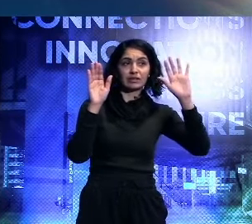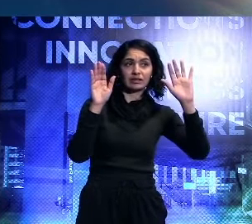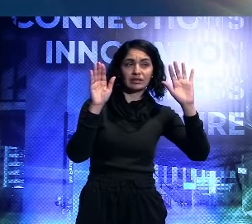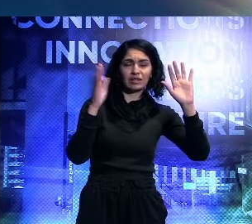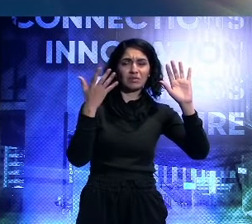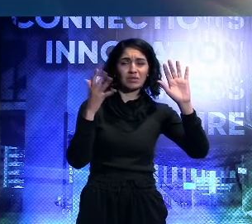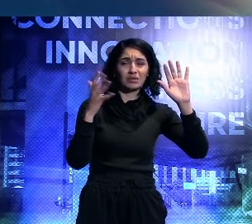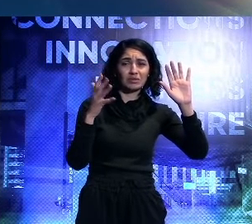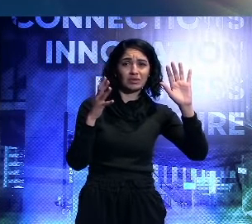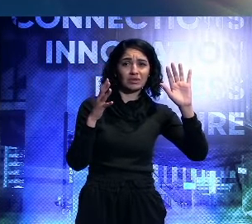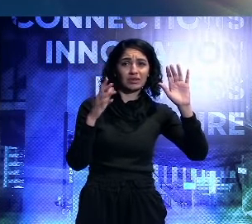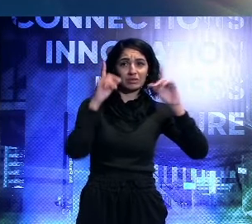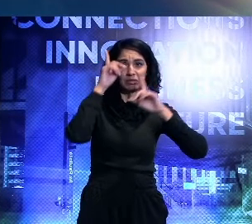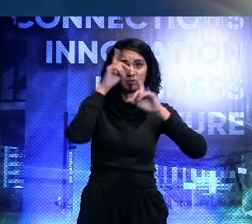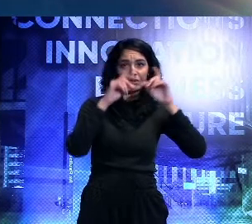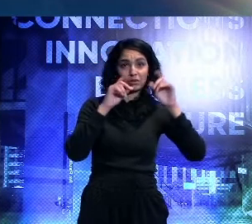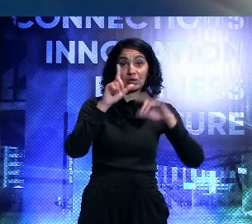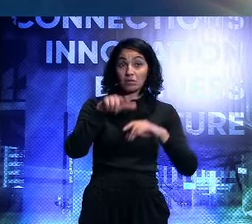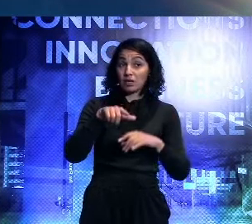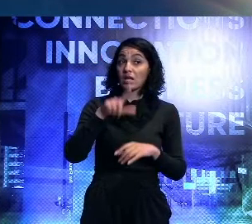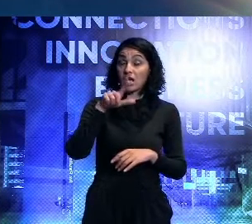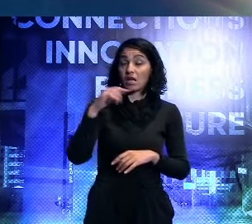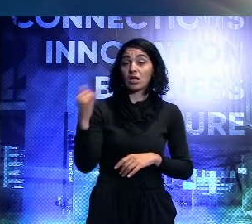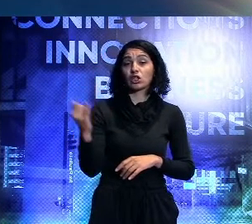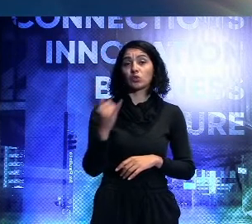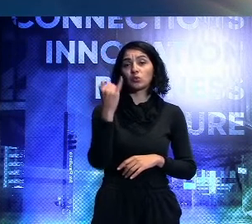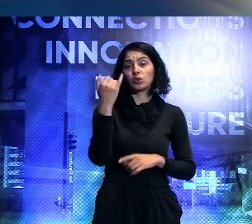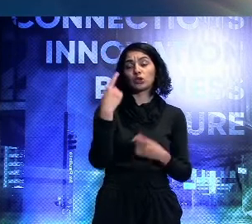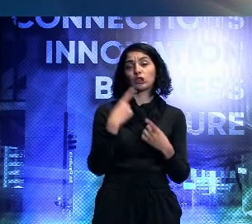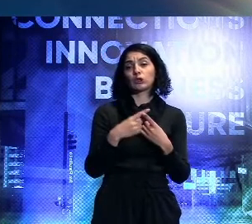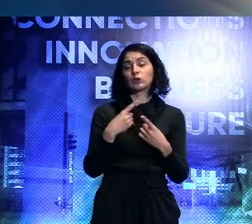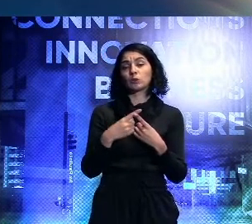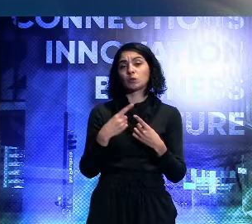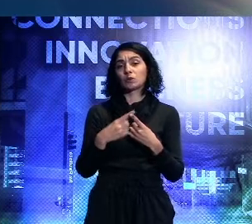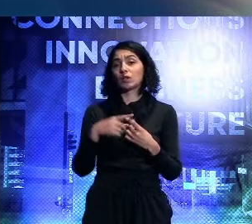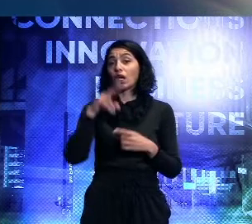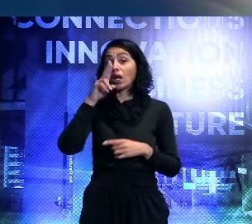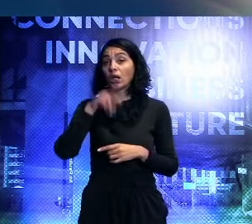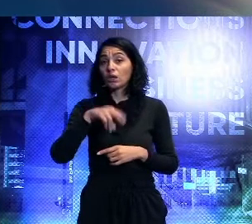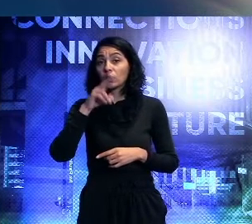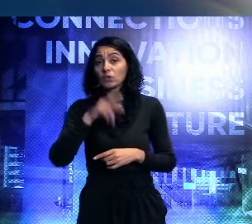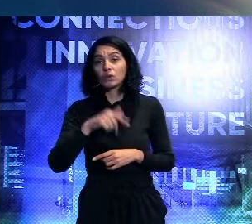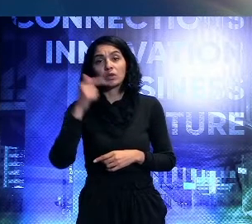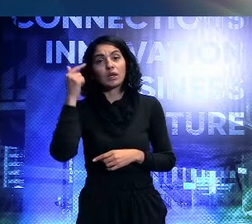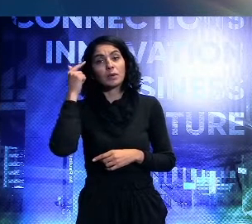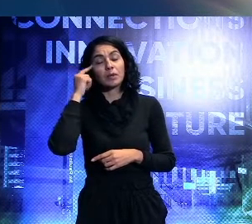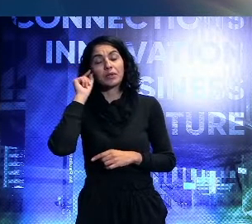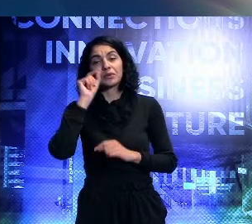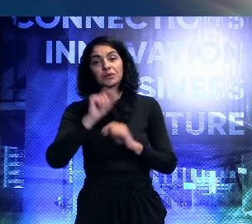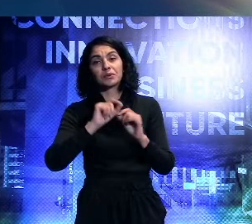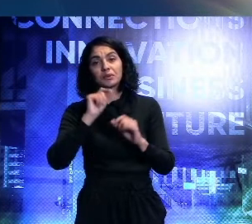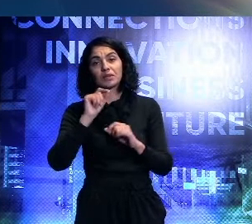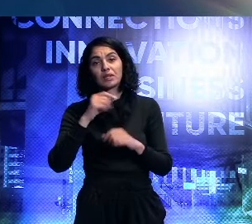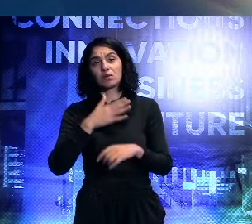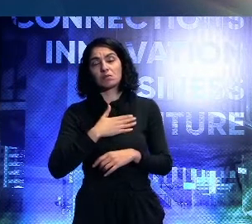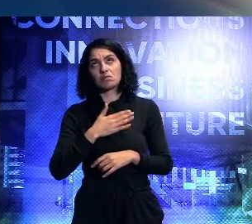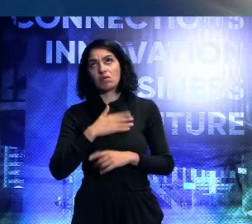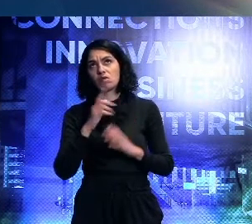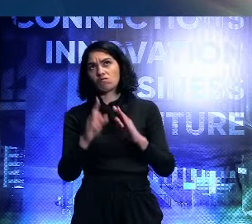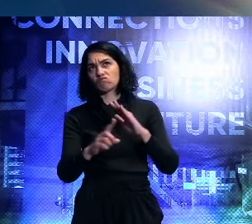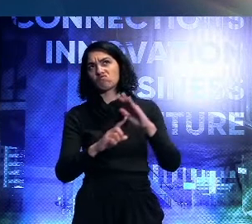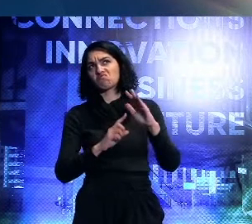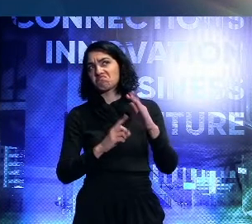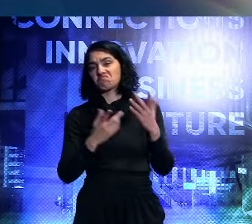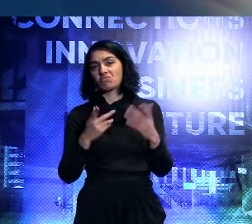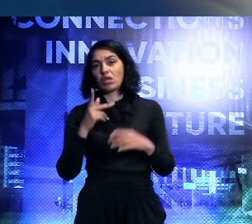Né? Isso é mega importante. Por quê? A gente nunca pensa na cadeia de timeout, né? Ah, o meu cliente, pega o Pix, é um